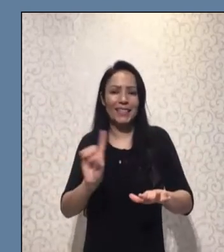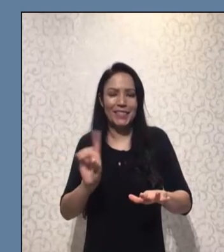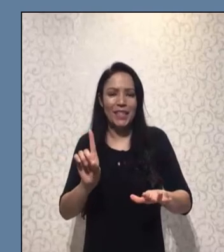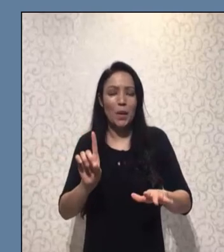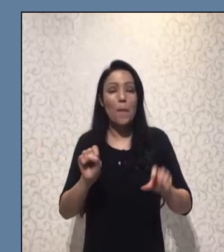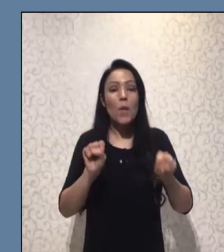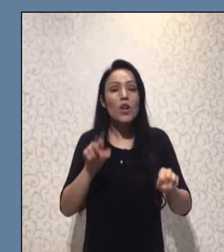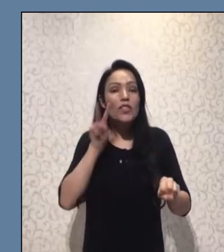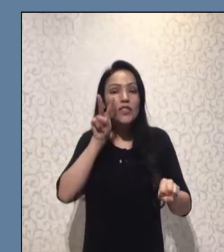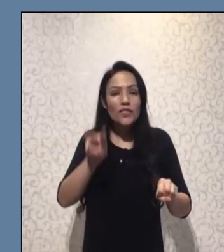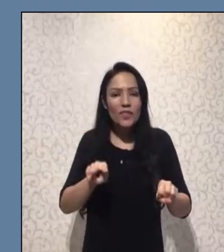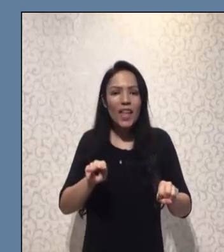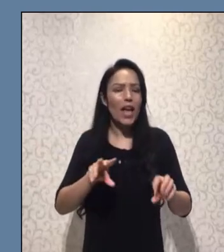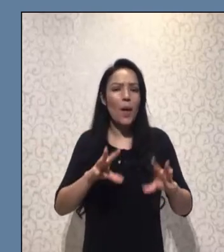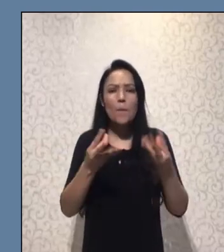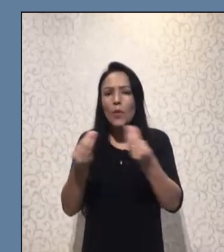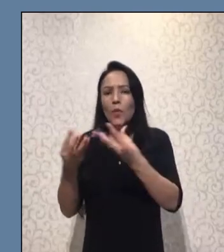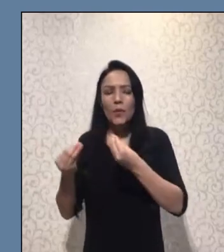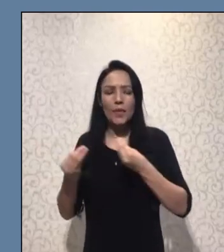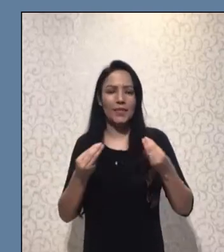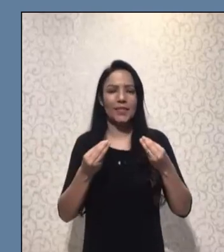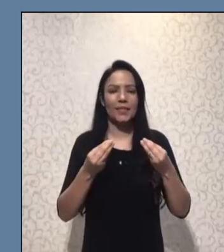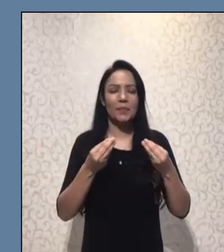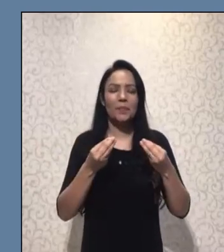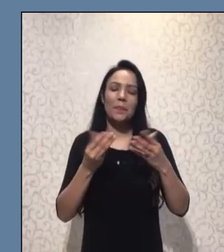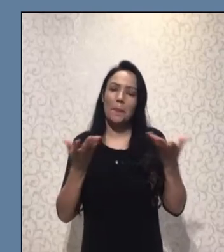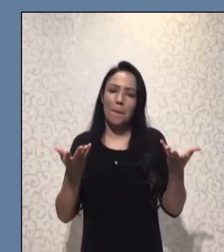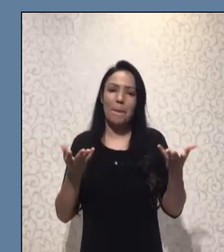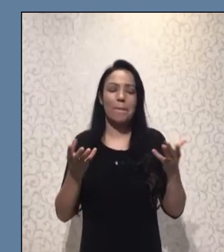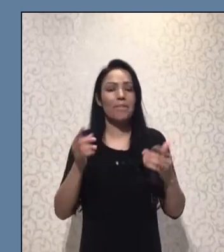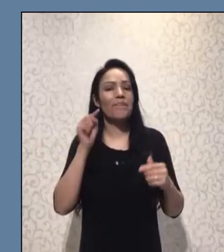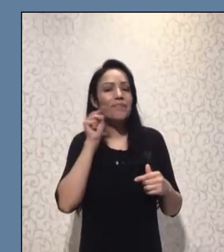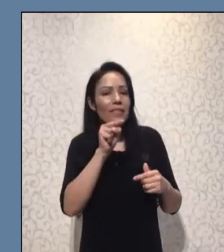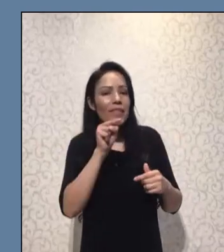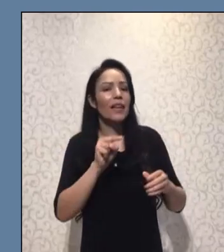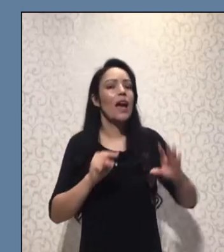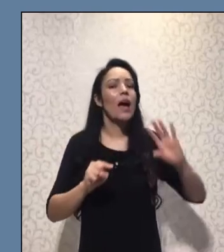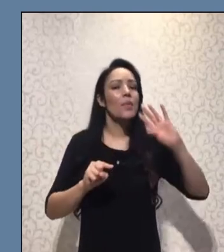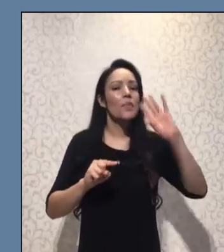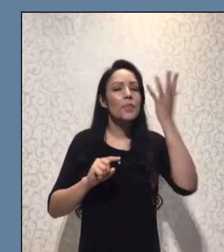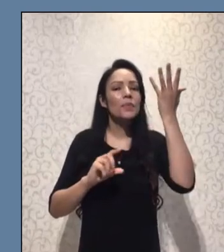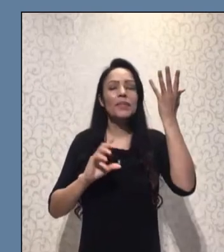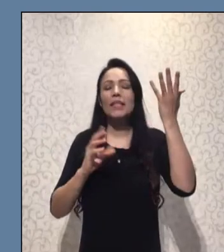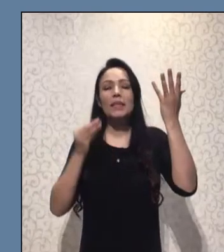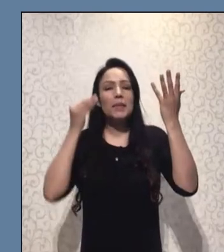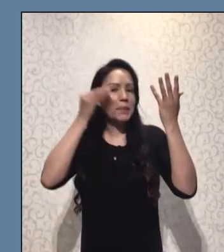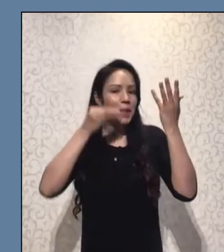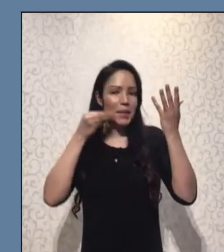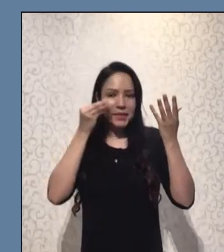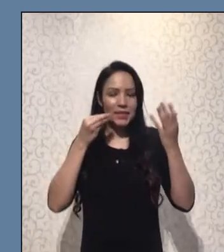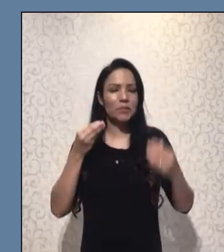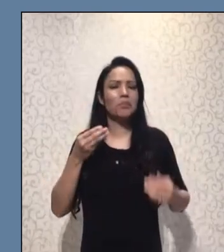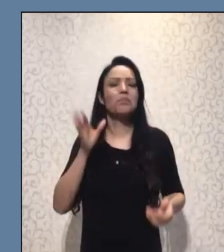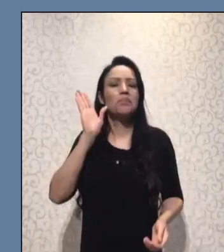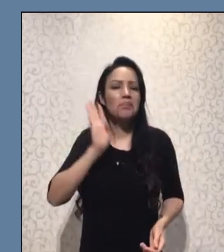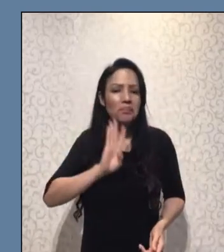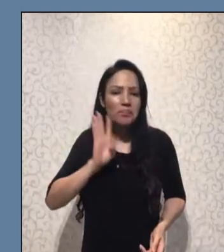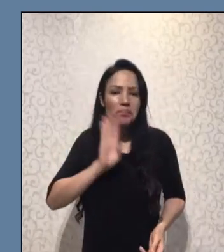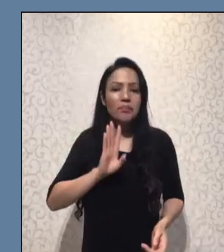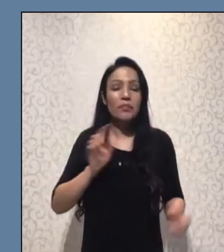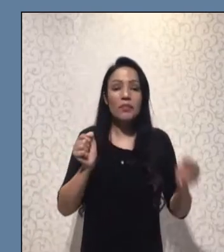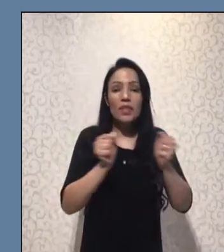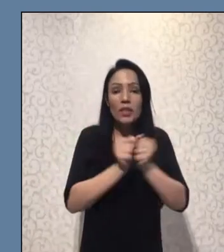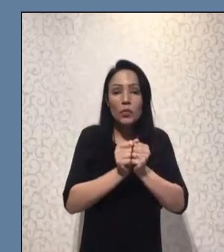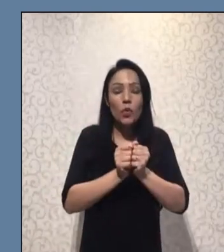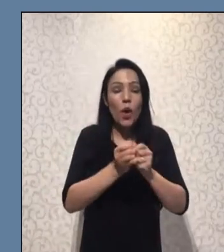tempo, enfim. Eu acho que ali ocorreram experiências muito interessantes, juntando arte moderna com arte